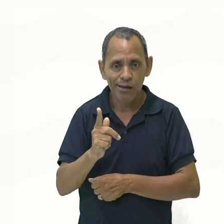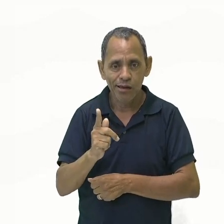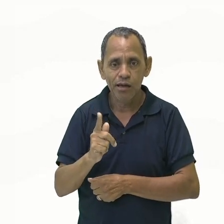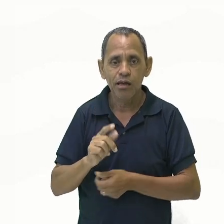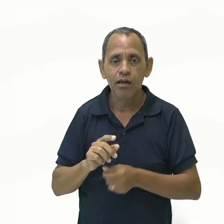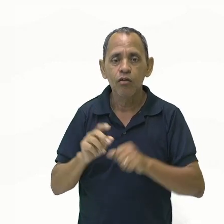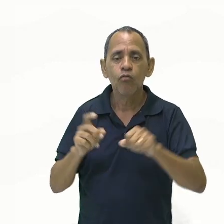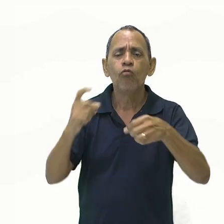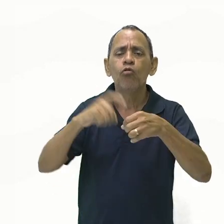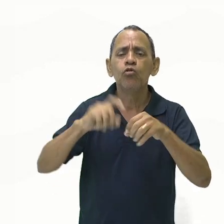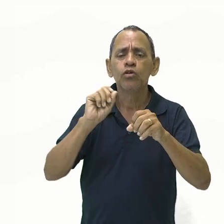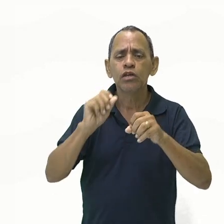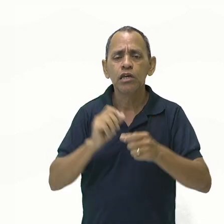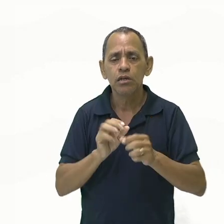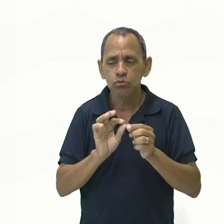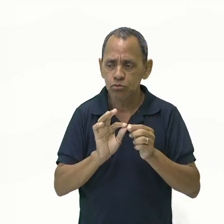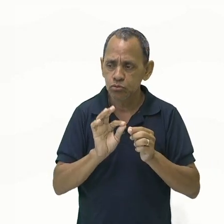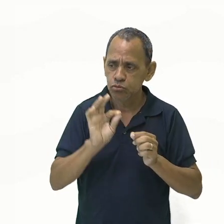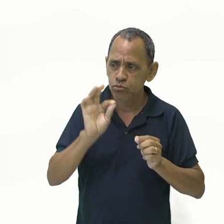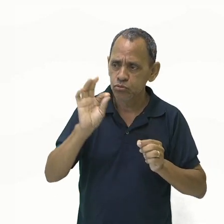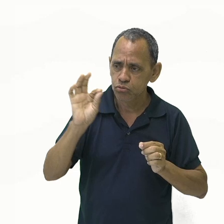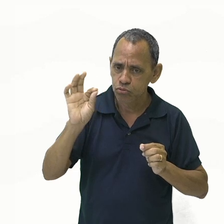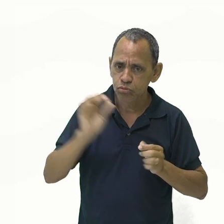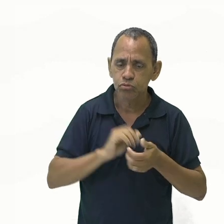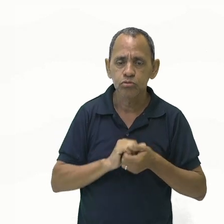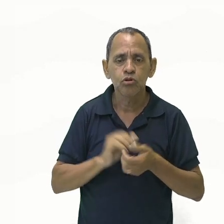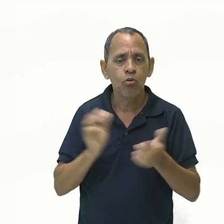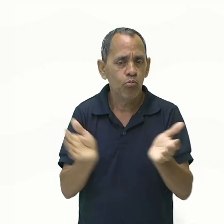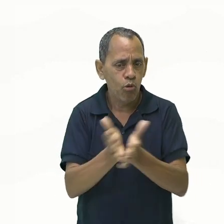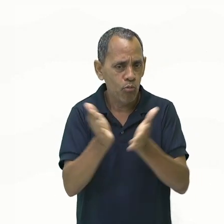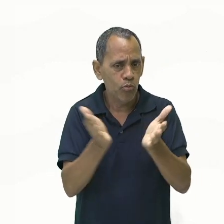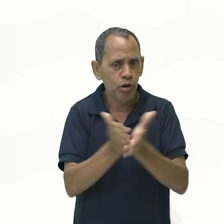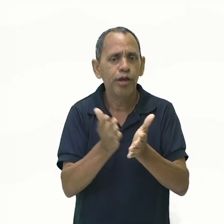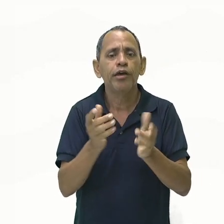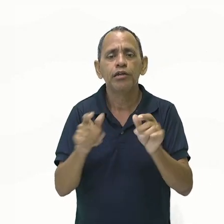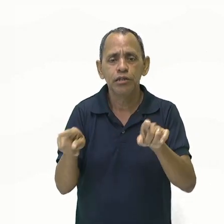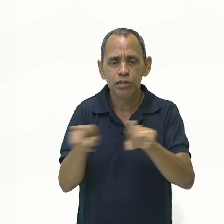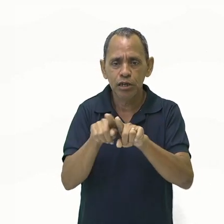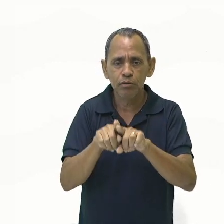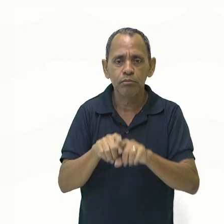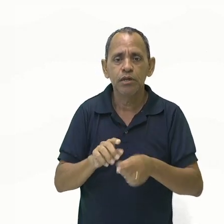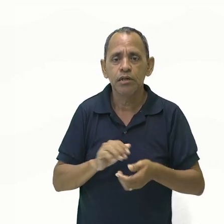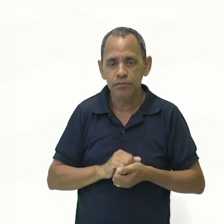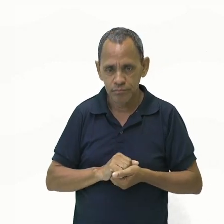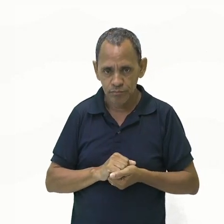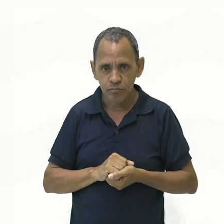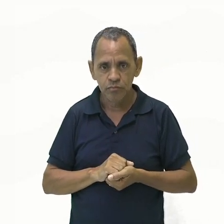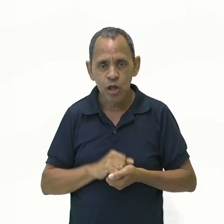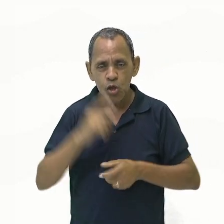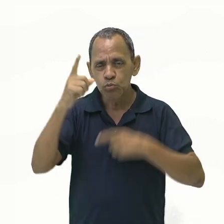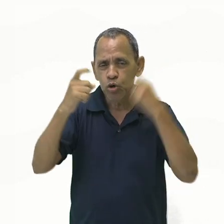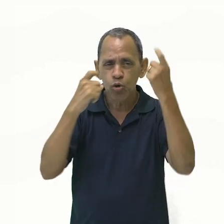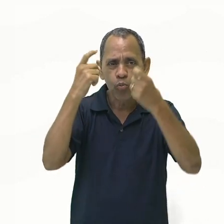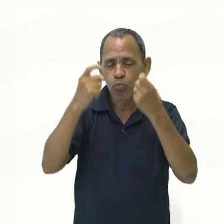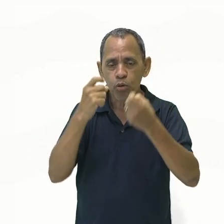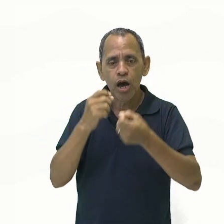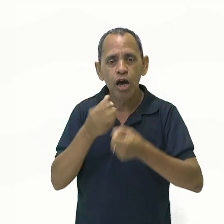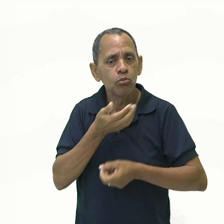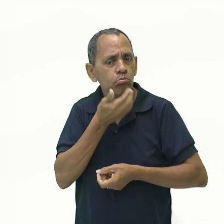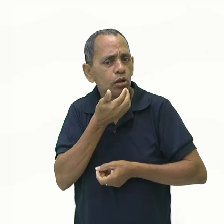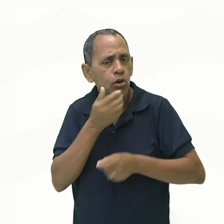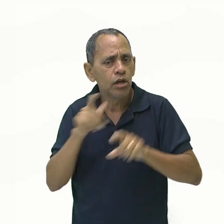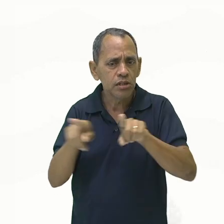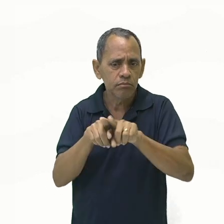relacionados à pobreza, à miséria, nos últimos anos tiveram uma preocupação um pouco maior, né? Tiveram ali, né, alguma